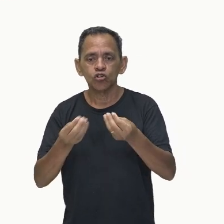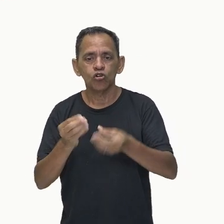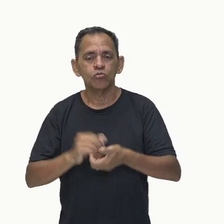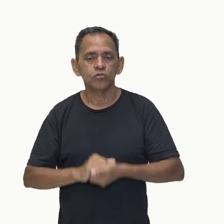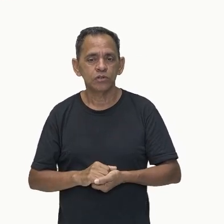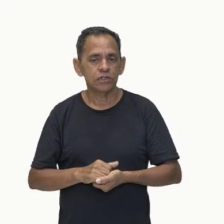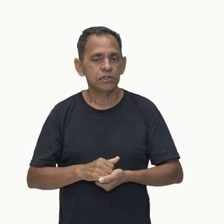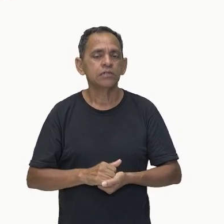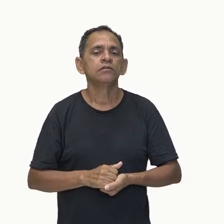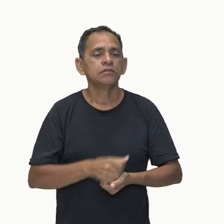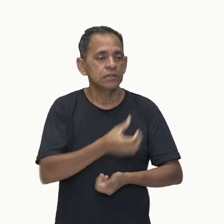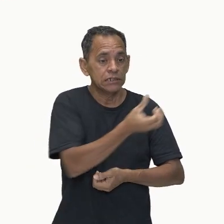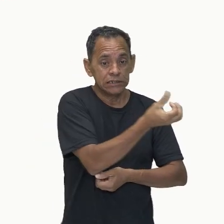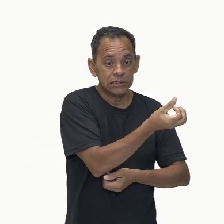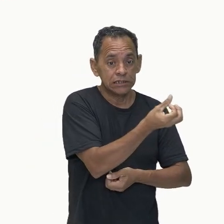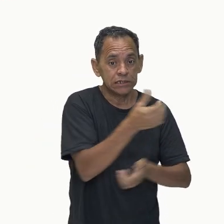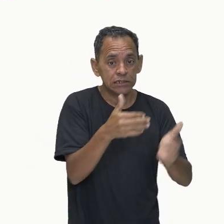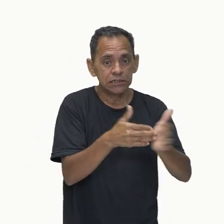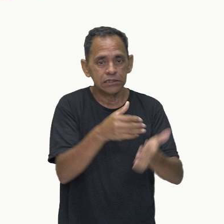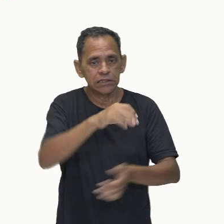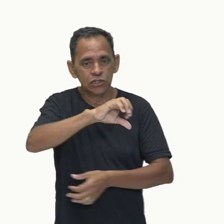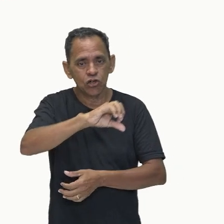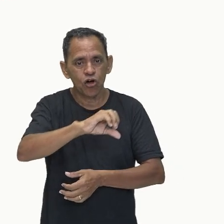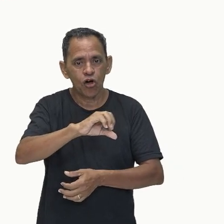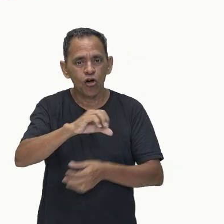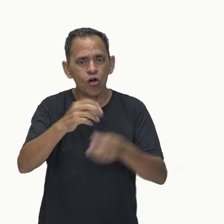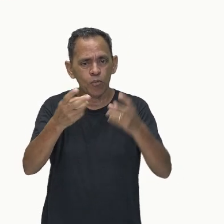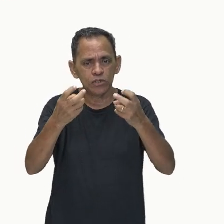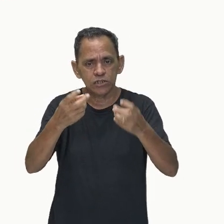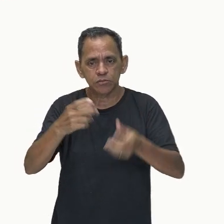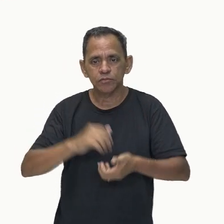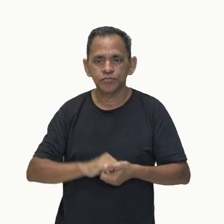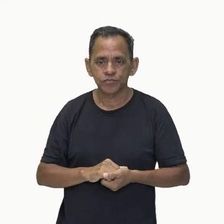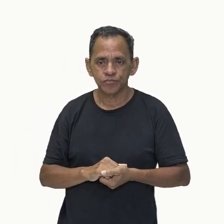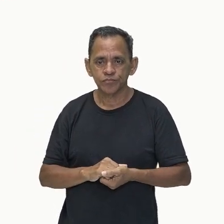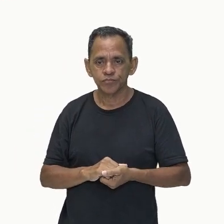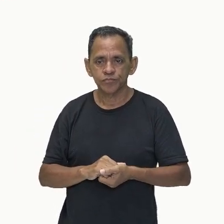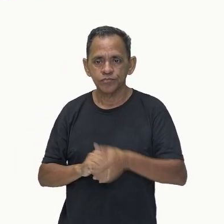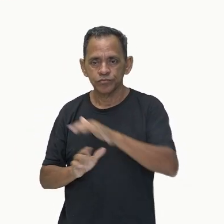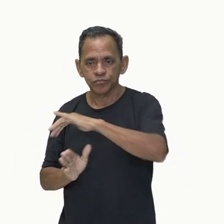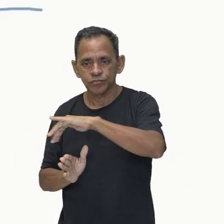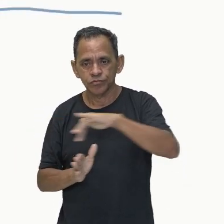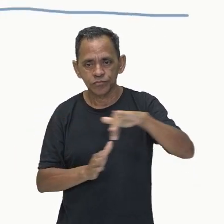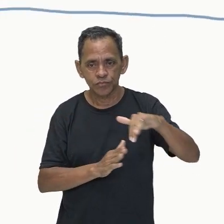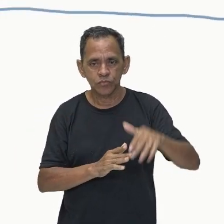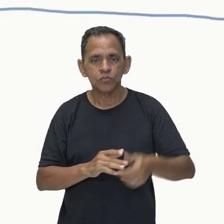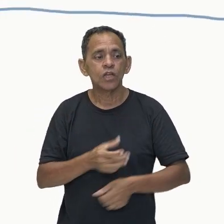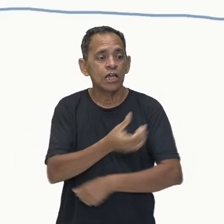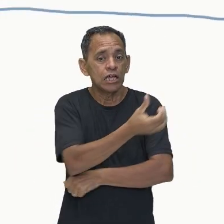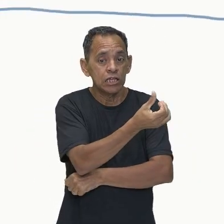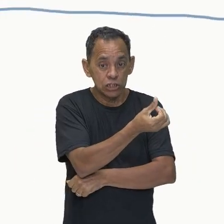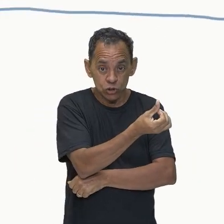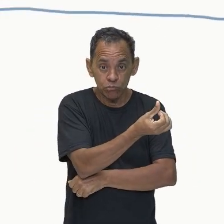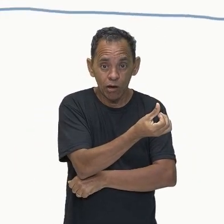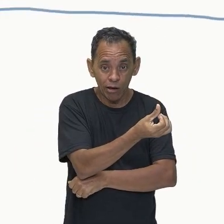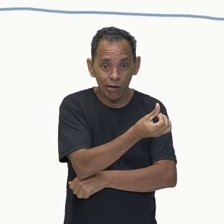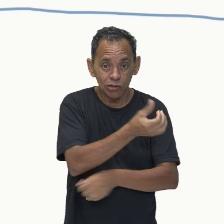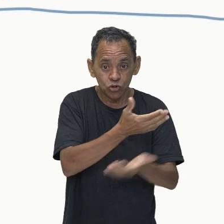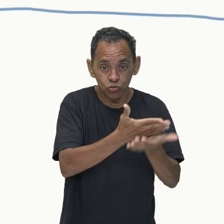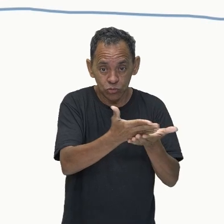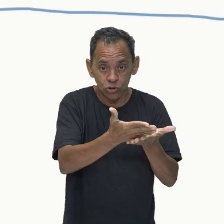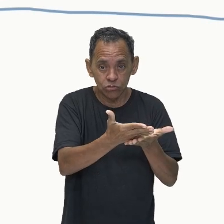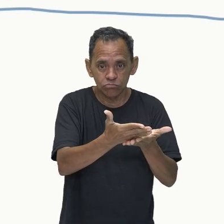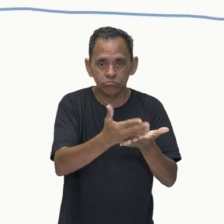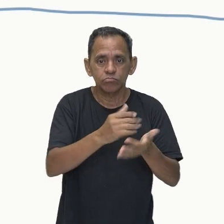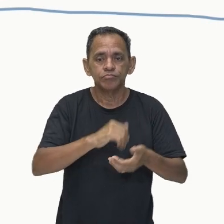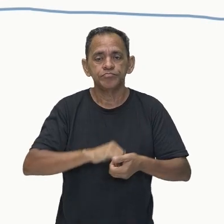segundo. Bom, mas agora eu já tenho o espaço inicial, que é 6, já tenho a velocidade, que é 3 metros